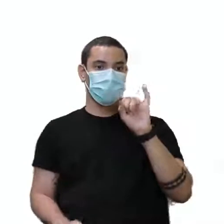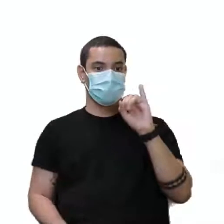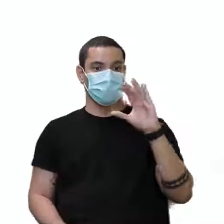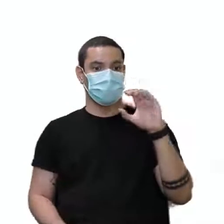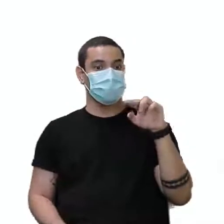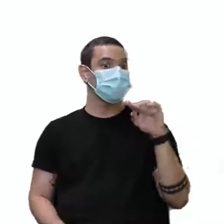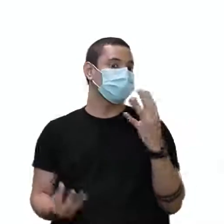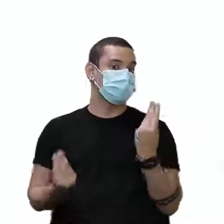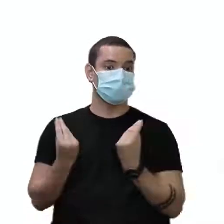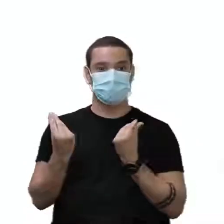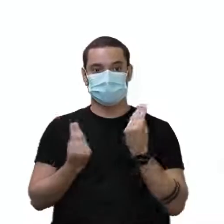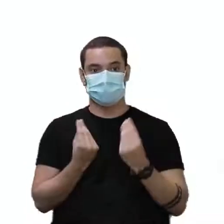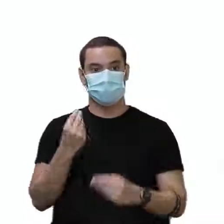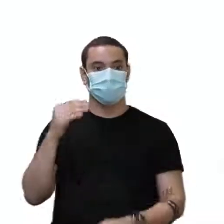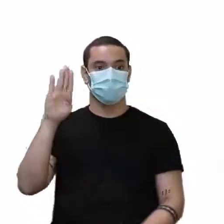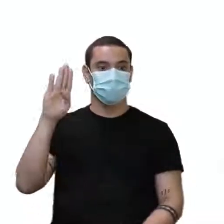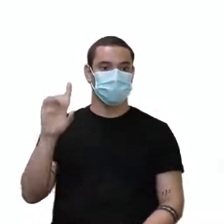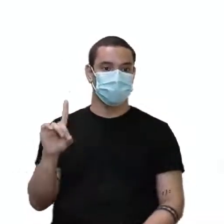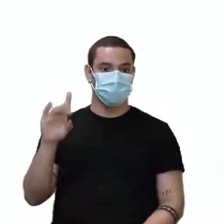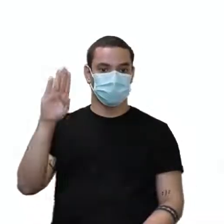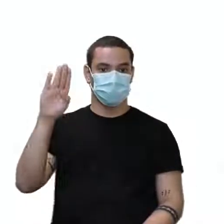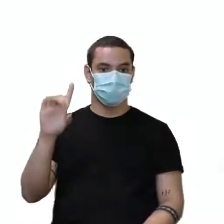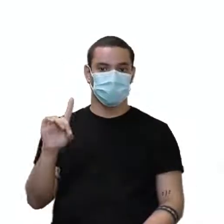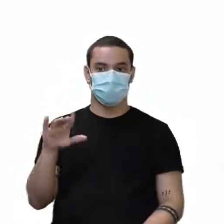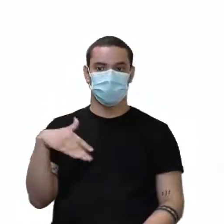for last year,